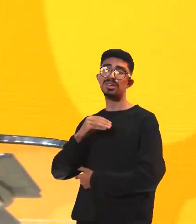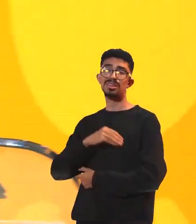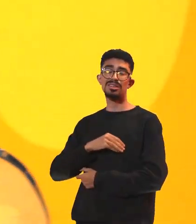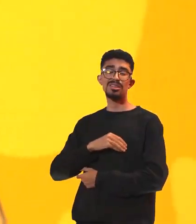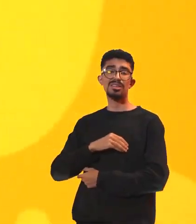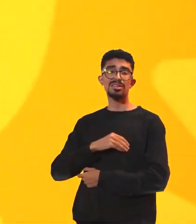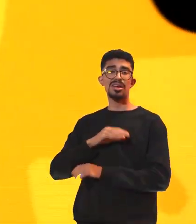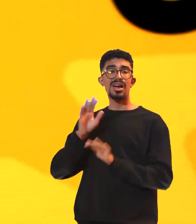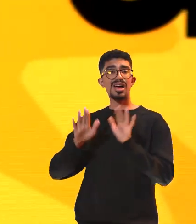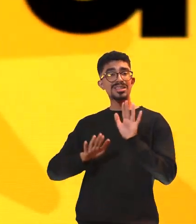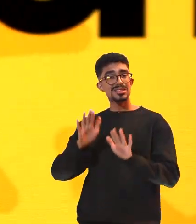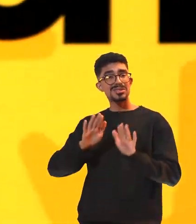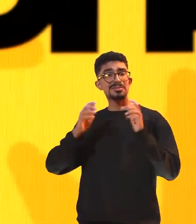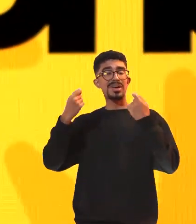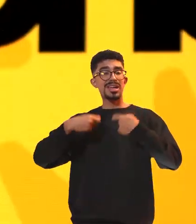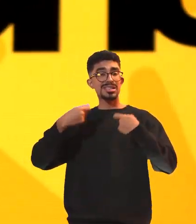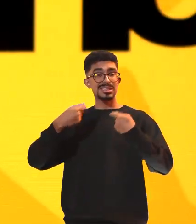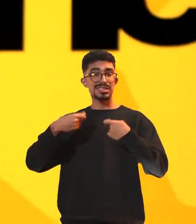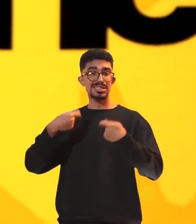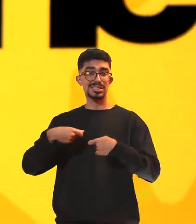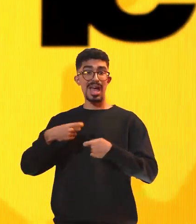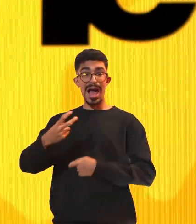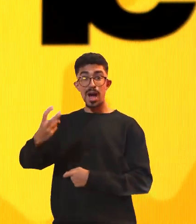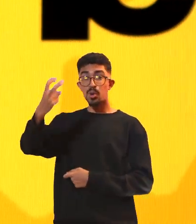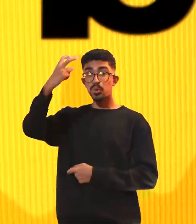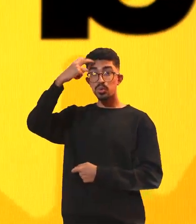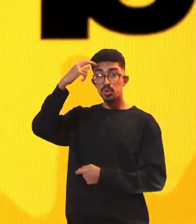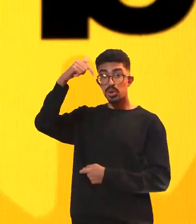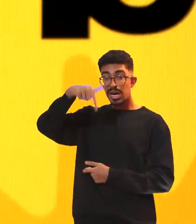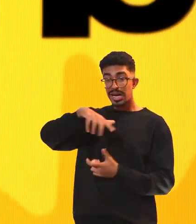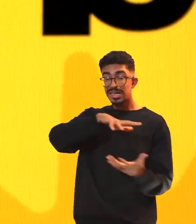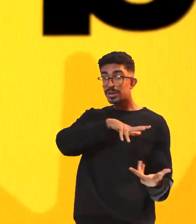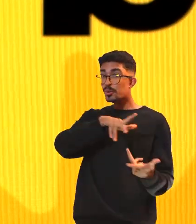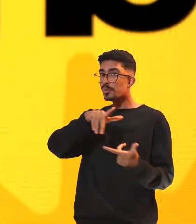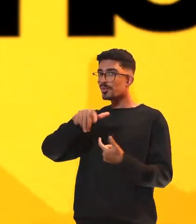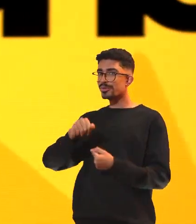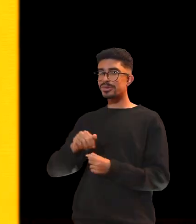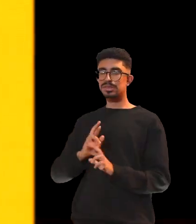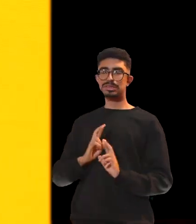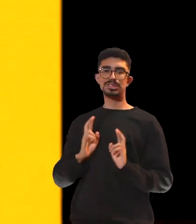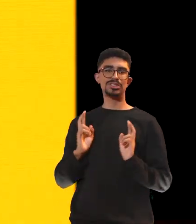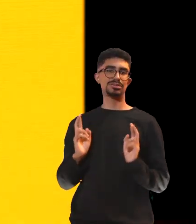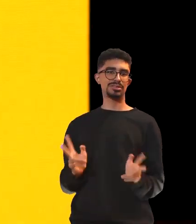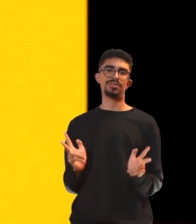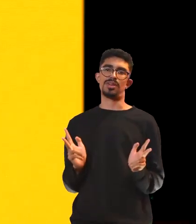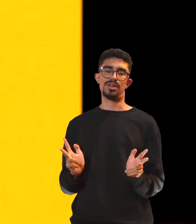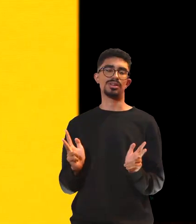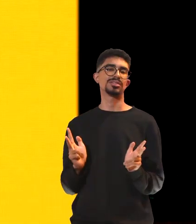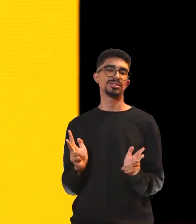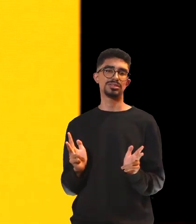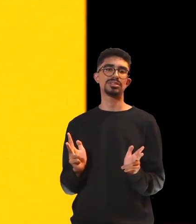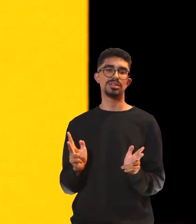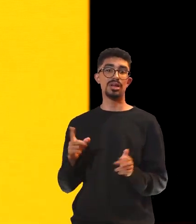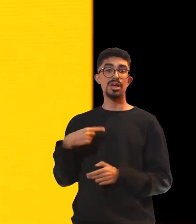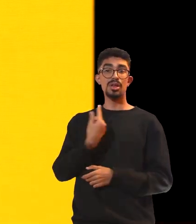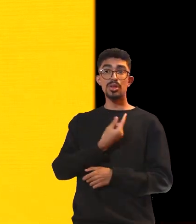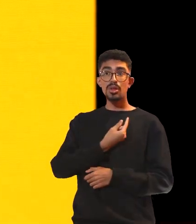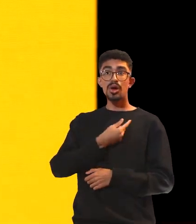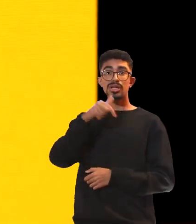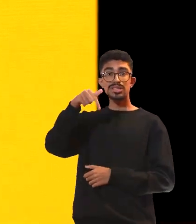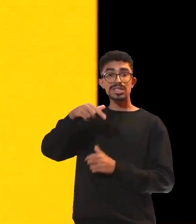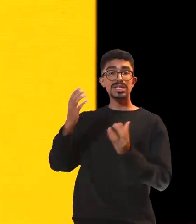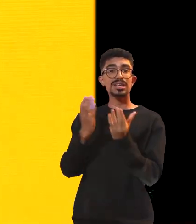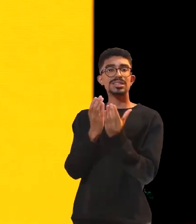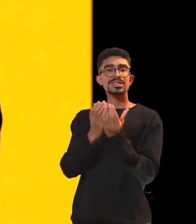Não podemos deixar a cultura nos moldar e a gente achar que igreja é outra coisa. A gente está aqui para crescer junto.